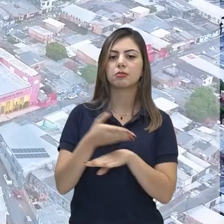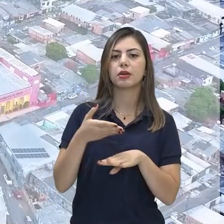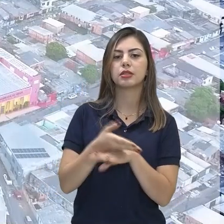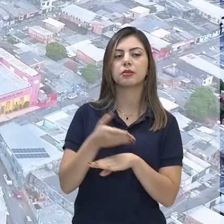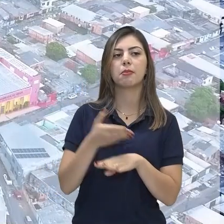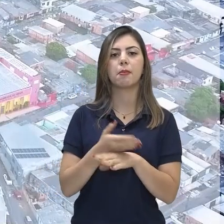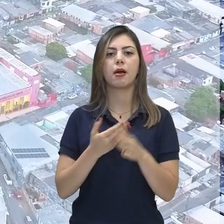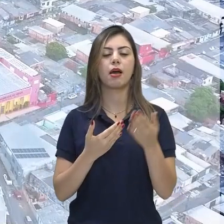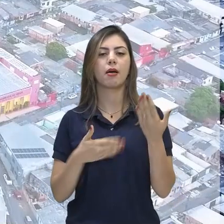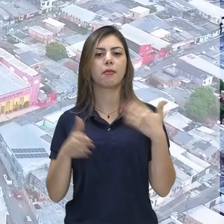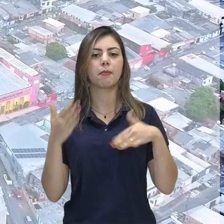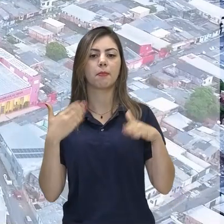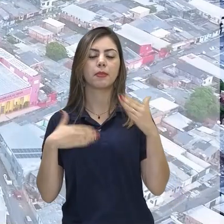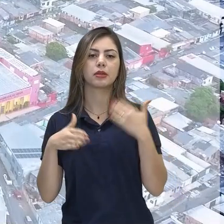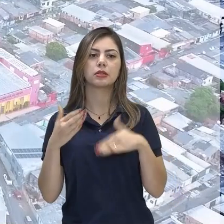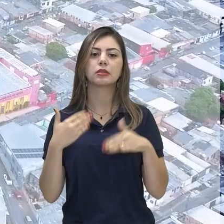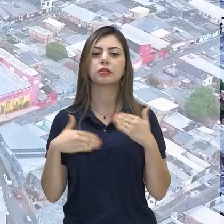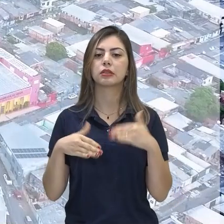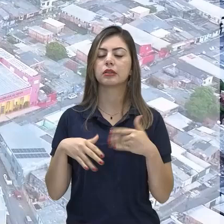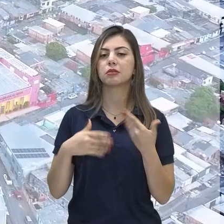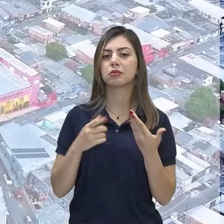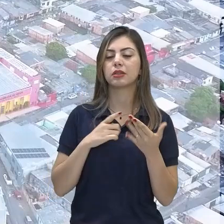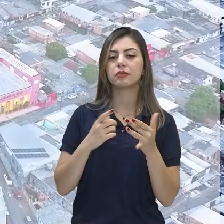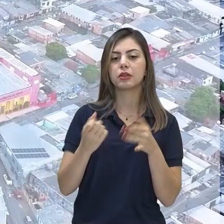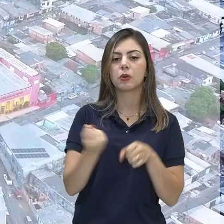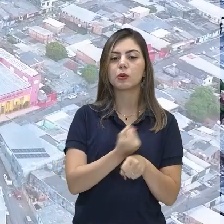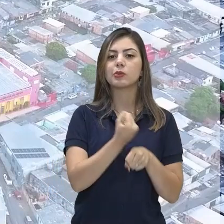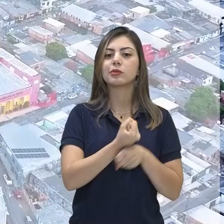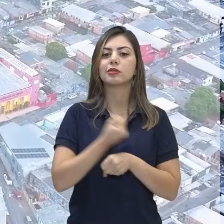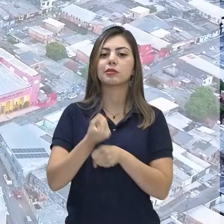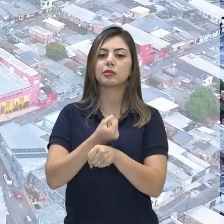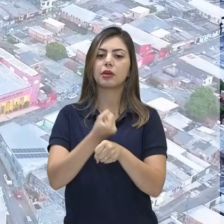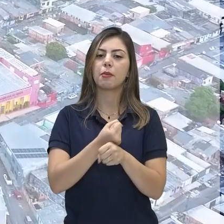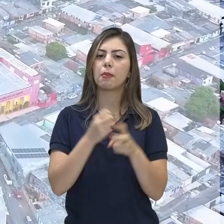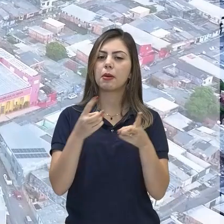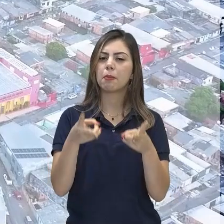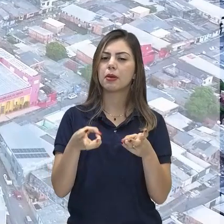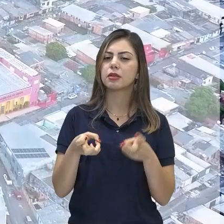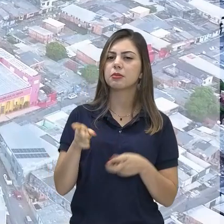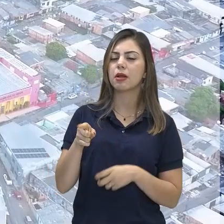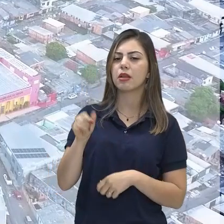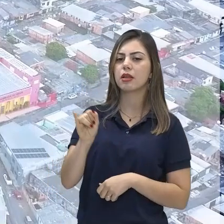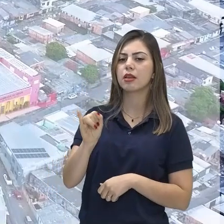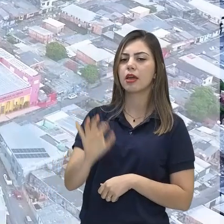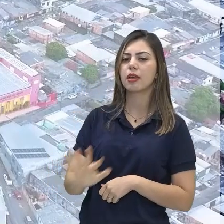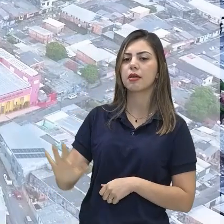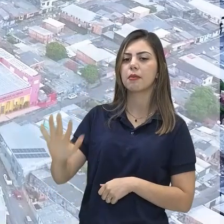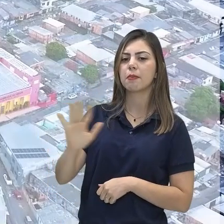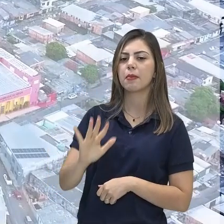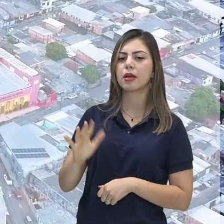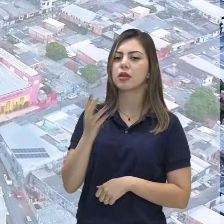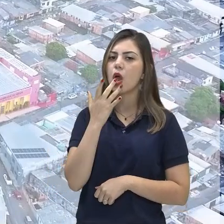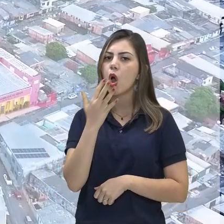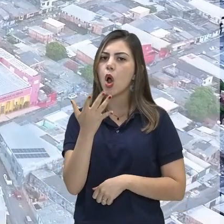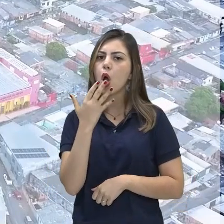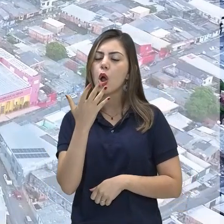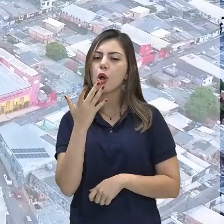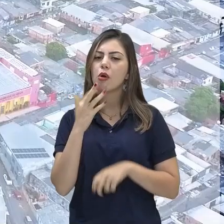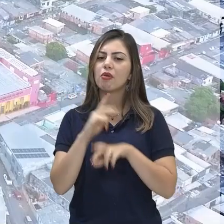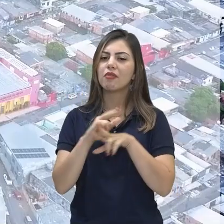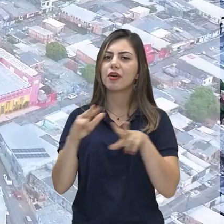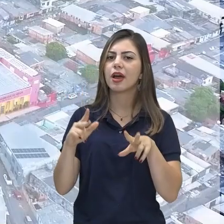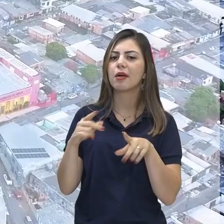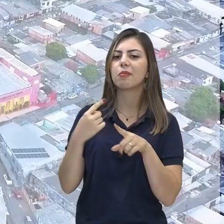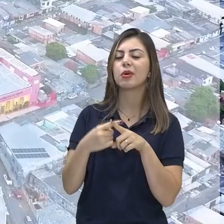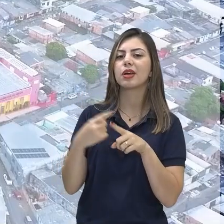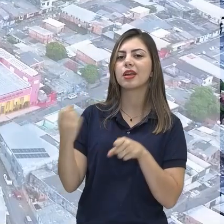para a educação ambiental foram criados. Na parte mais inferior da imagem, vocês conseguem observar o mais colorido. É justamente a criação